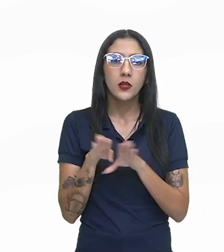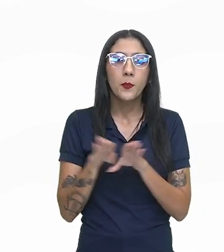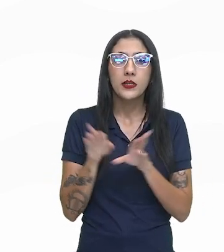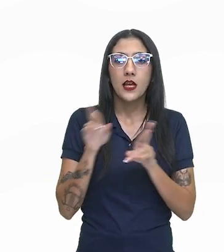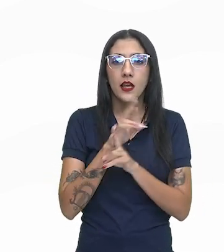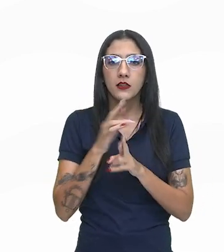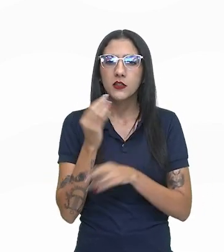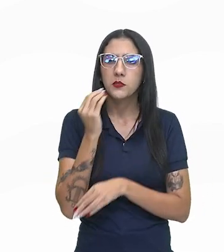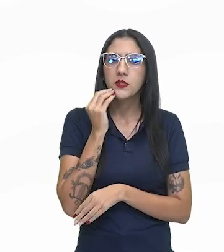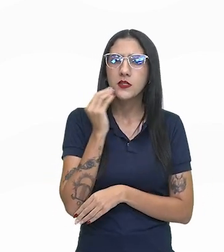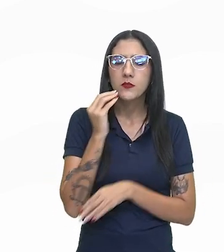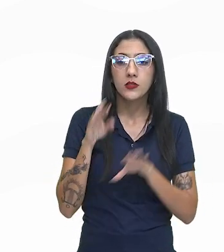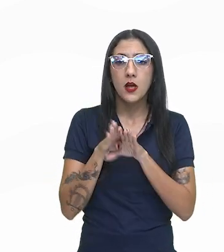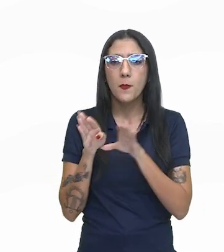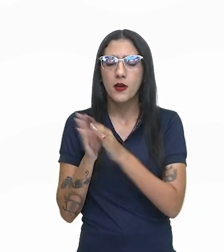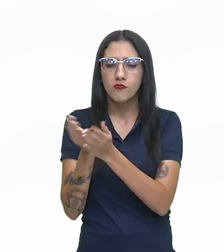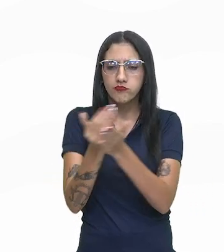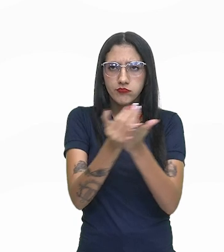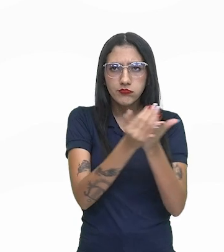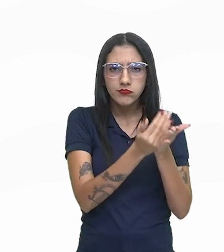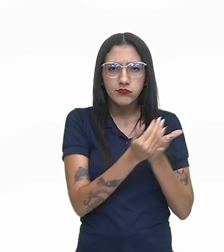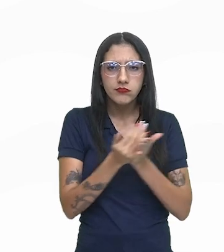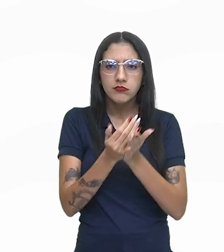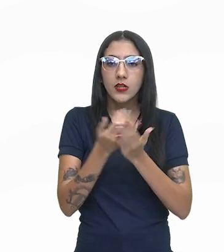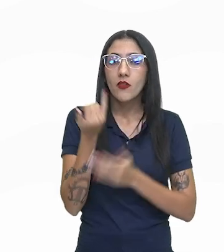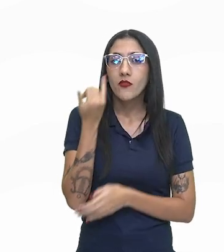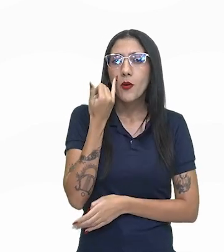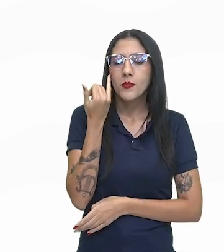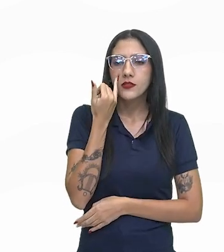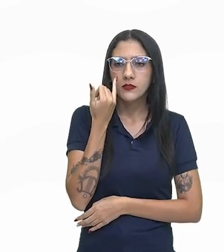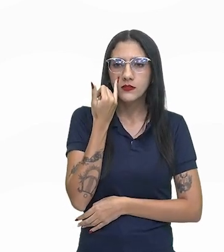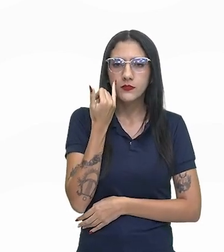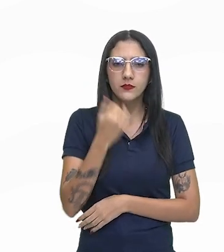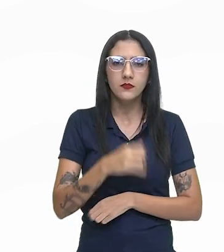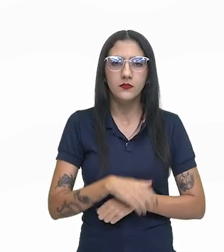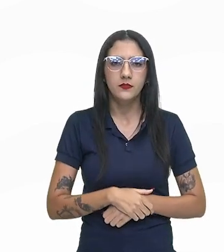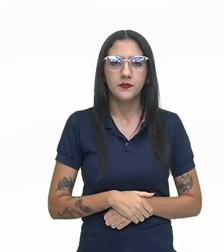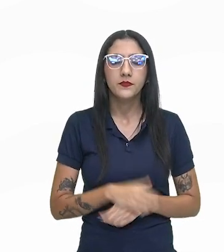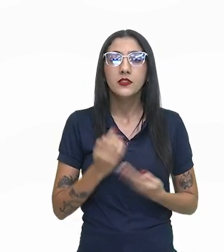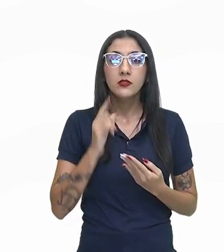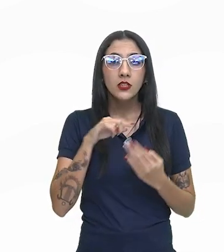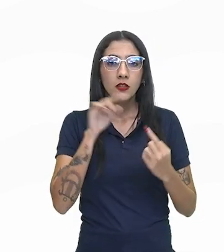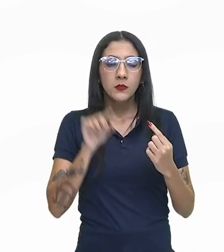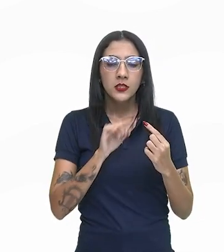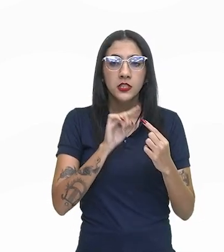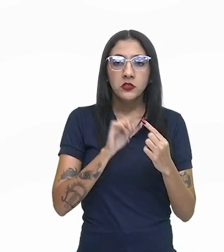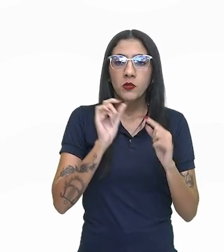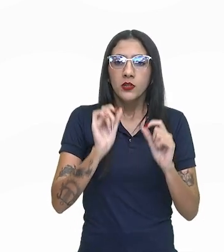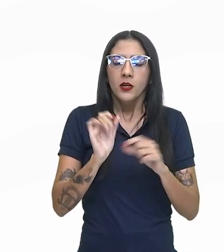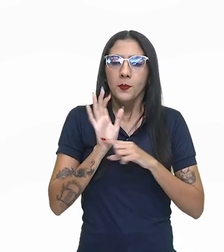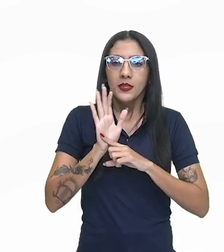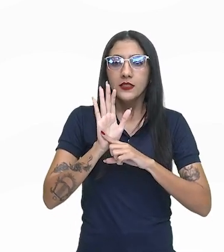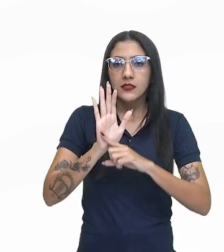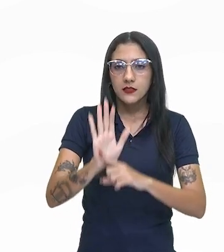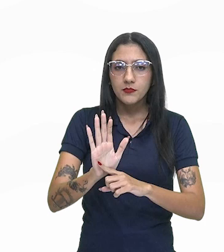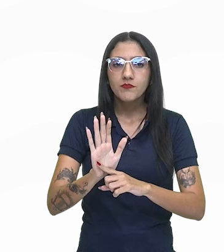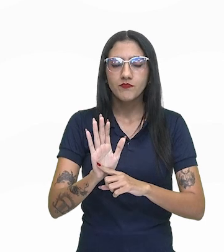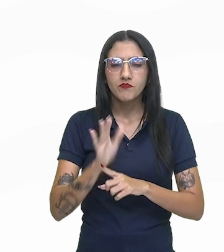envolvendo experimentação e coleta de dados. O seu objetivo é demonstrar,